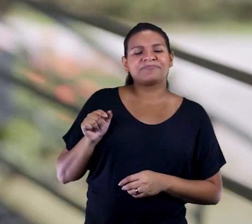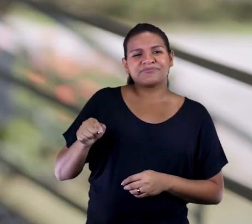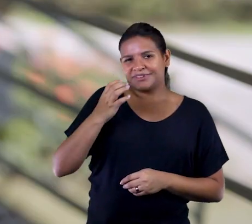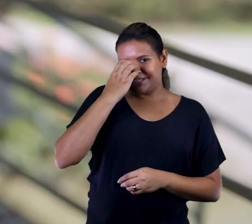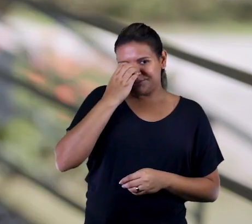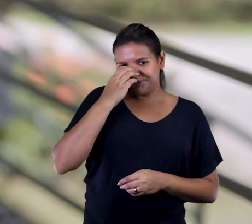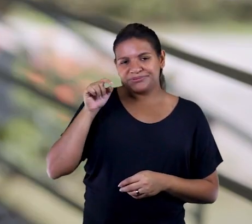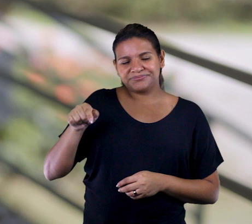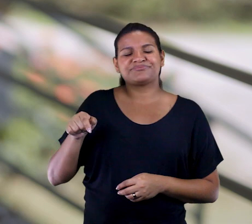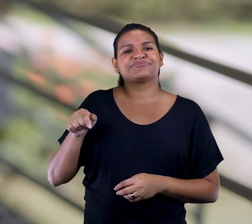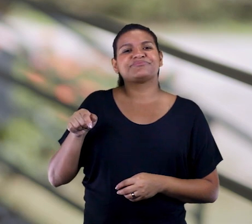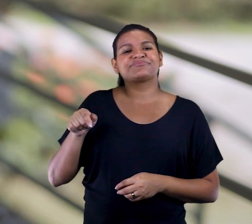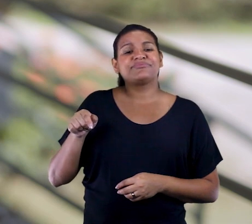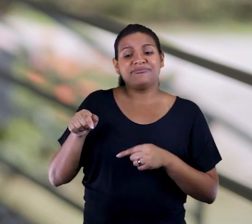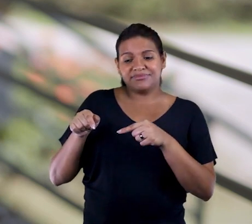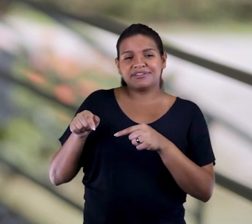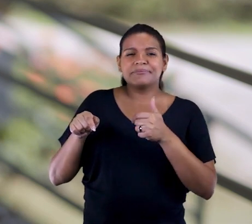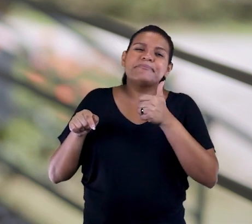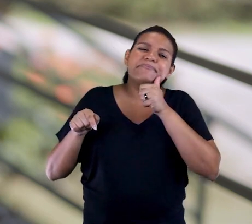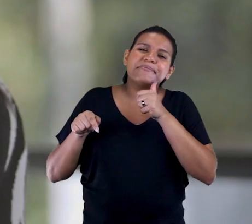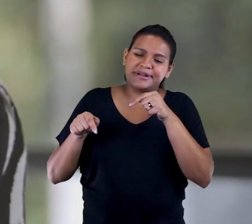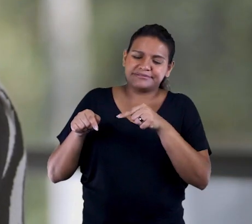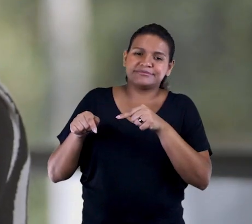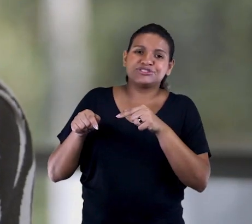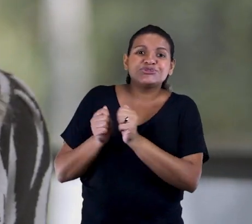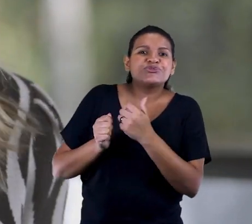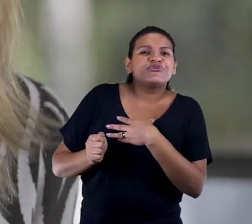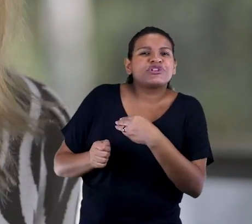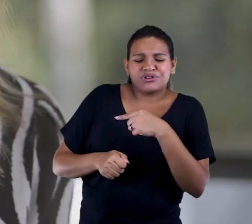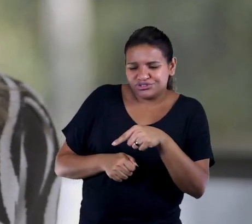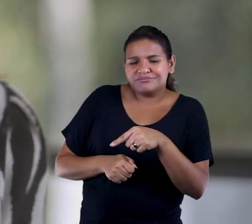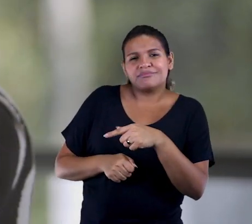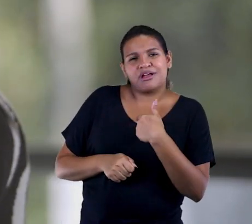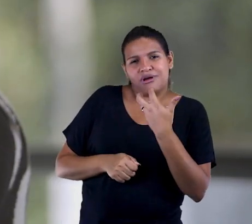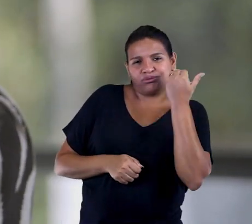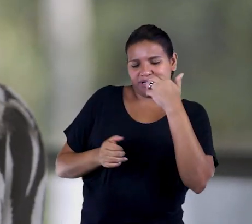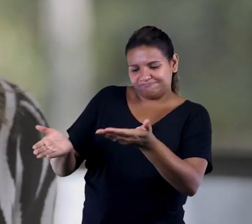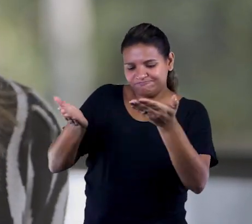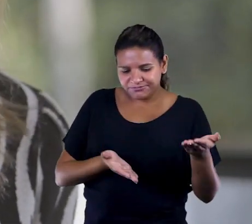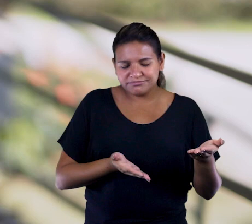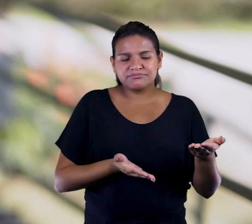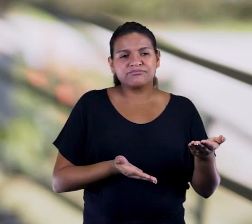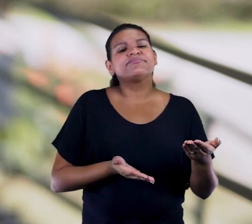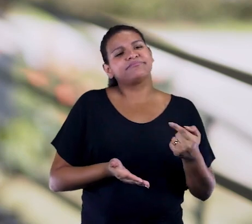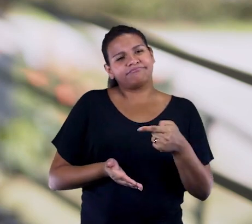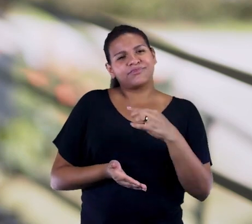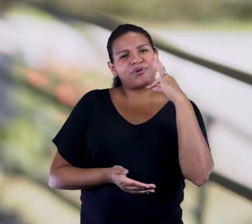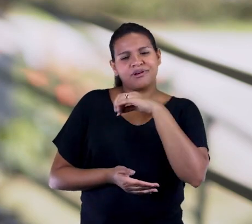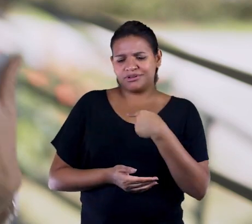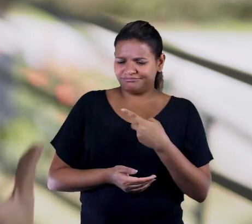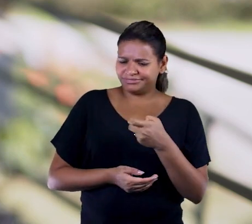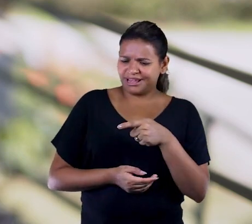na porta com os filhotes, eu adotei a mãezinha. É evidente que ela foi agredida e eu fui